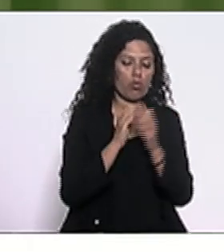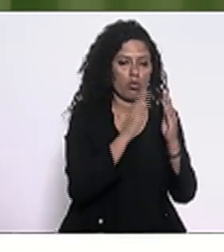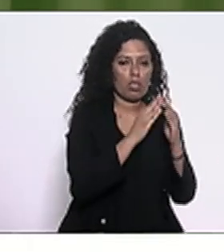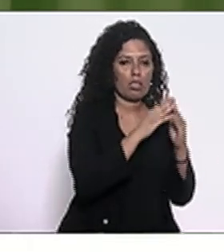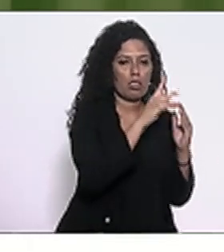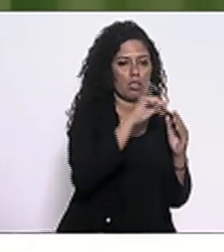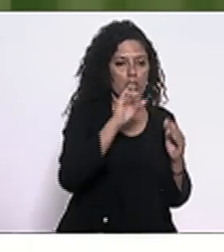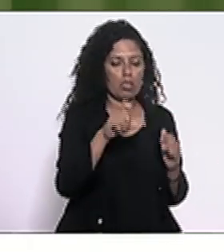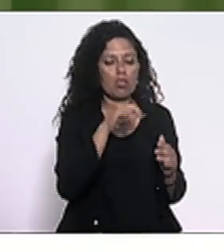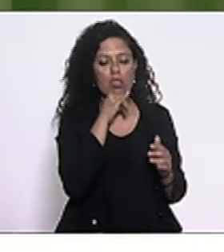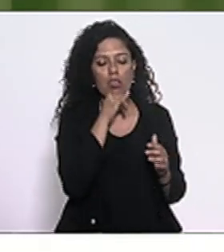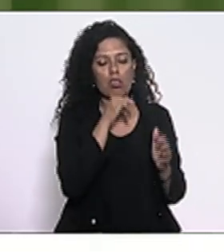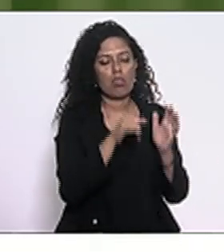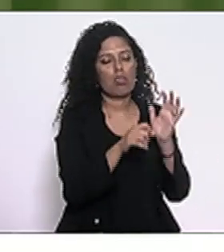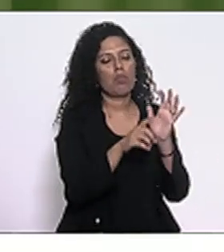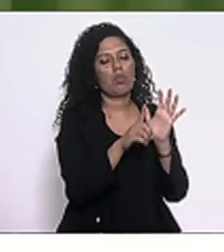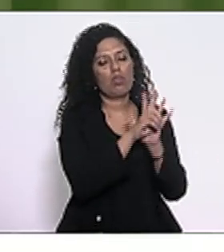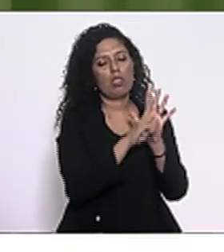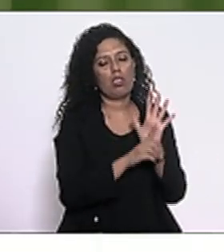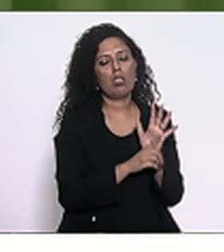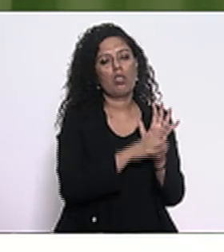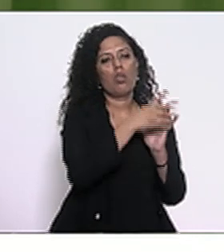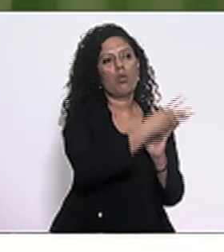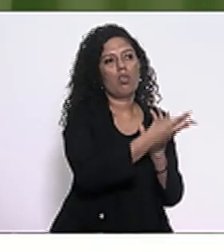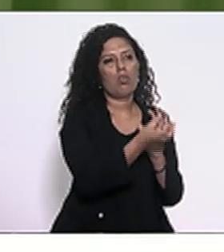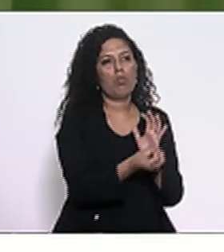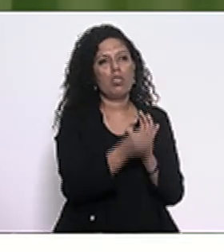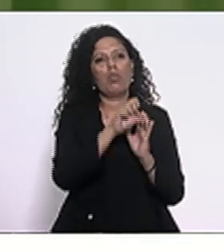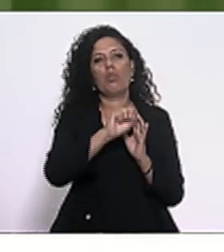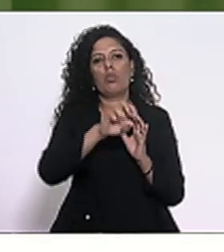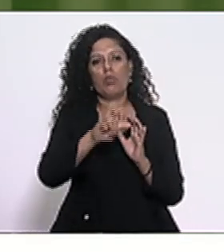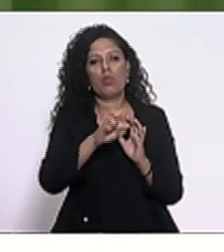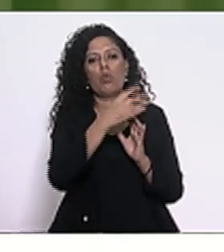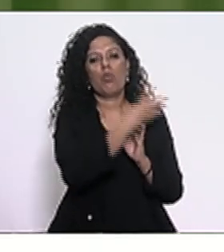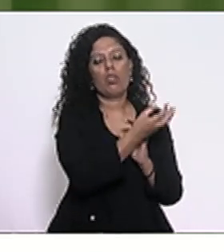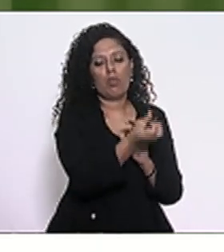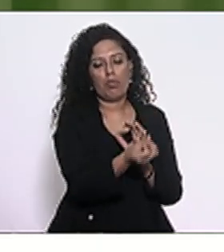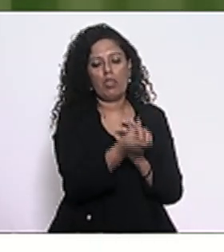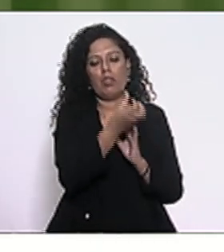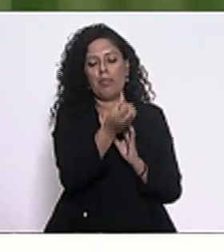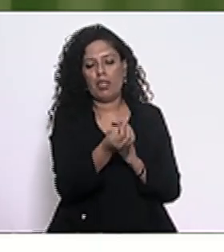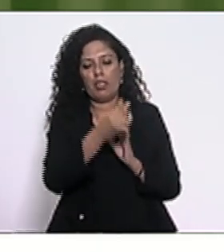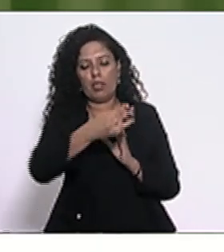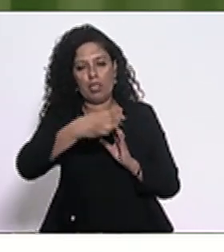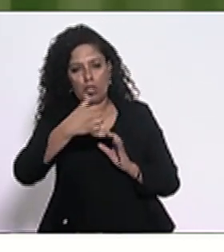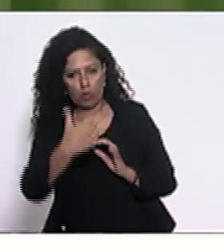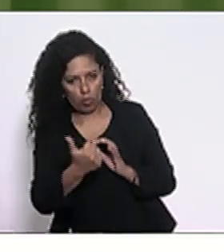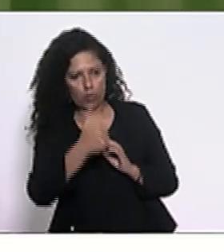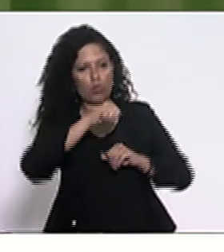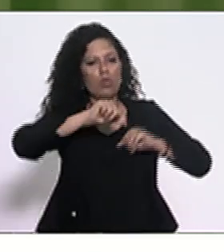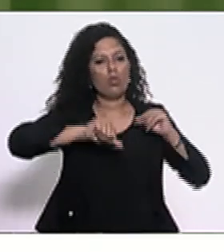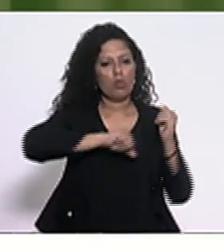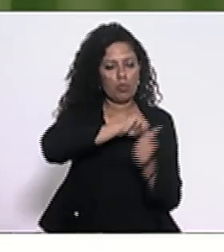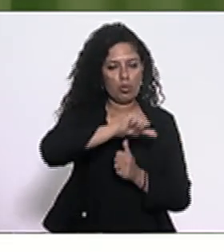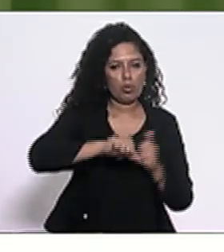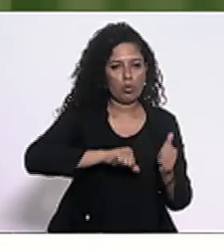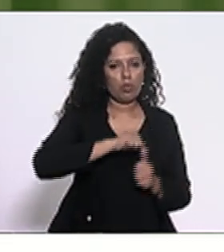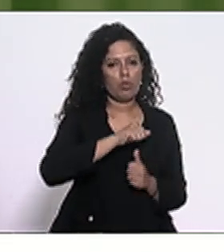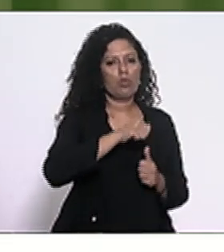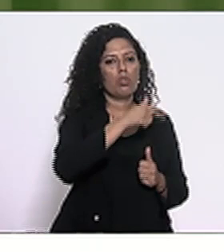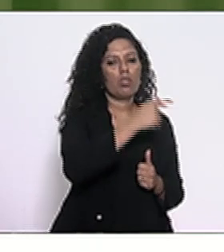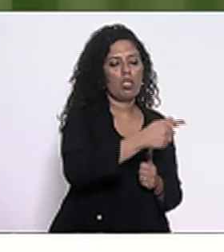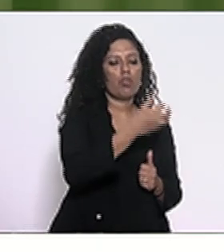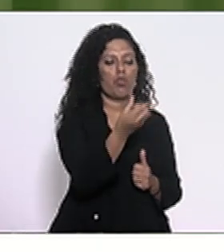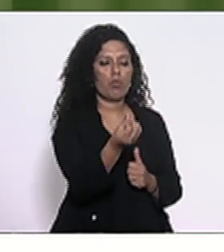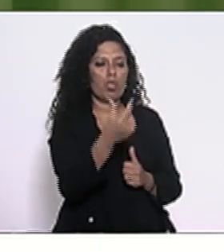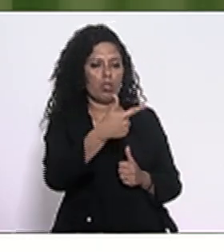decreto 46665, mas tem o 46584, 46631, que depois foi alterado pelo 46726, entre